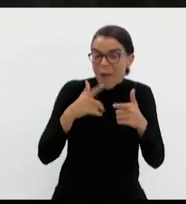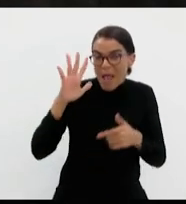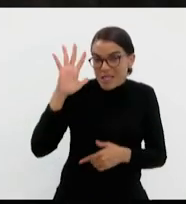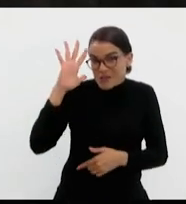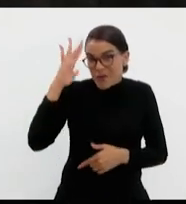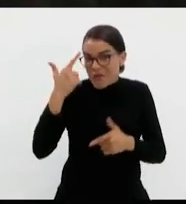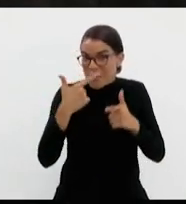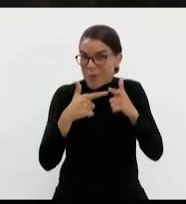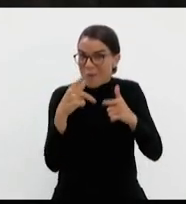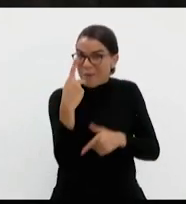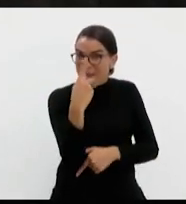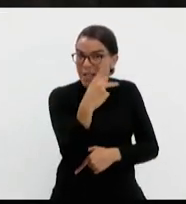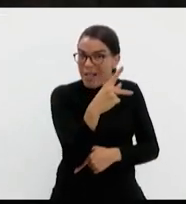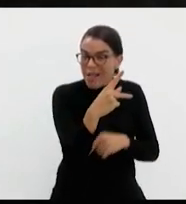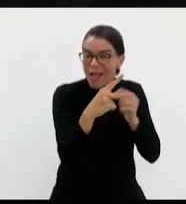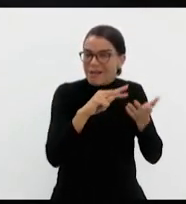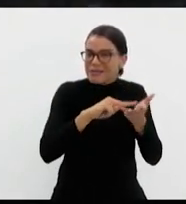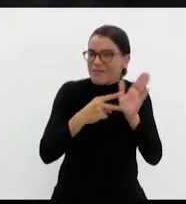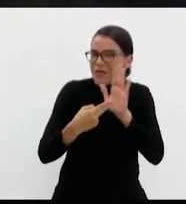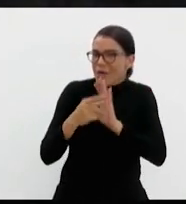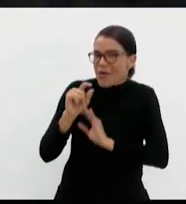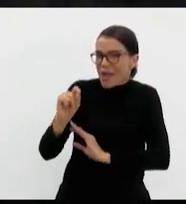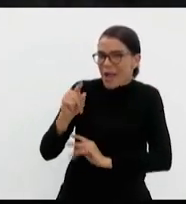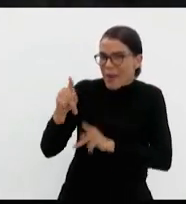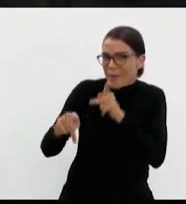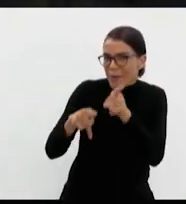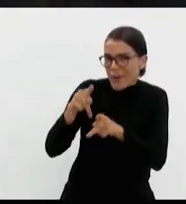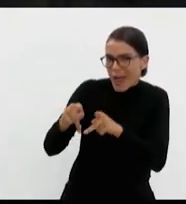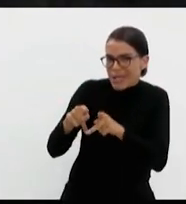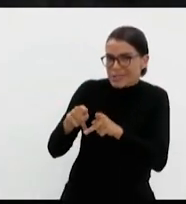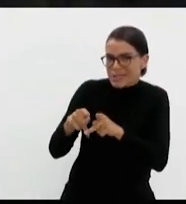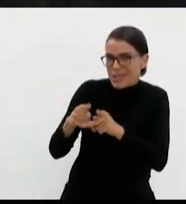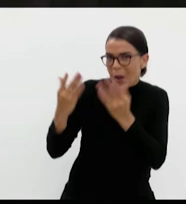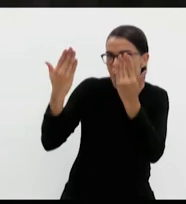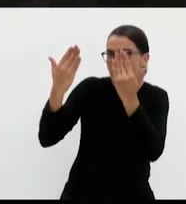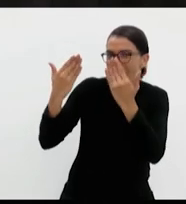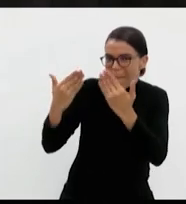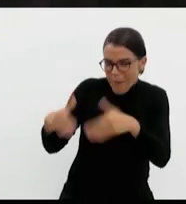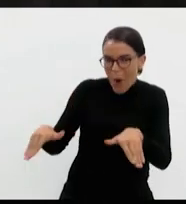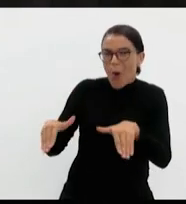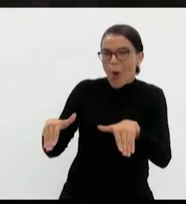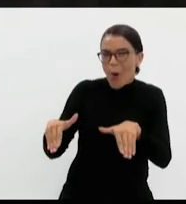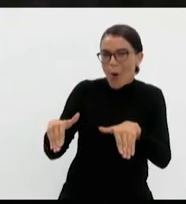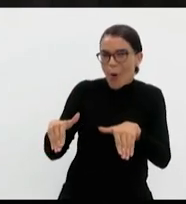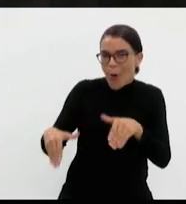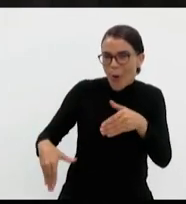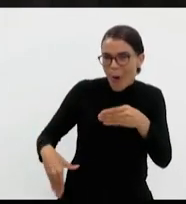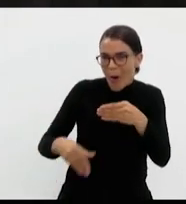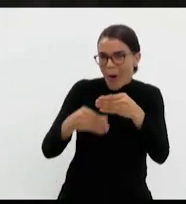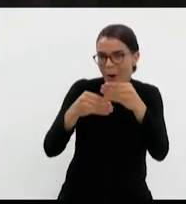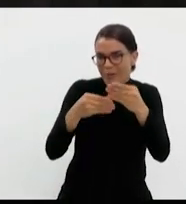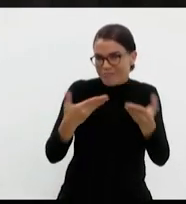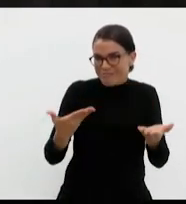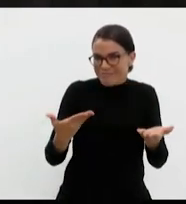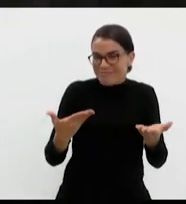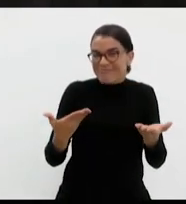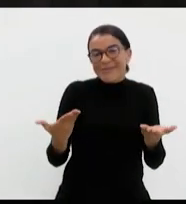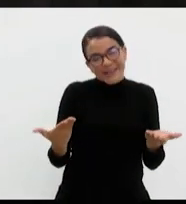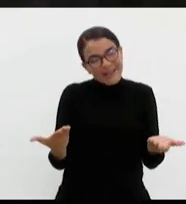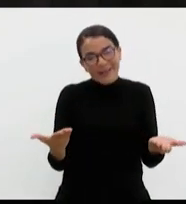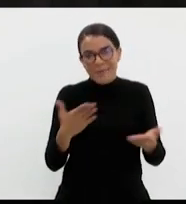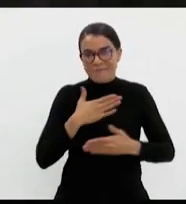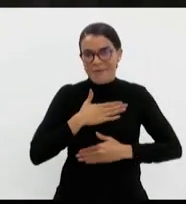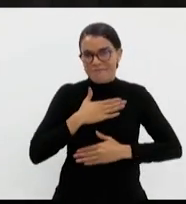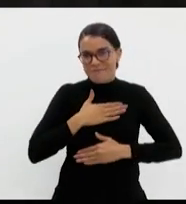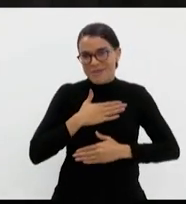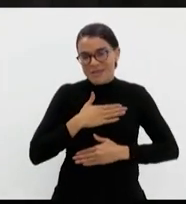investimento dela, ela está dizendo que quer que o povo fluminense pague através da sua carga tributária. Então, para mim,